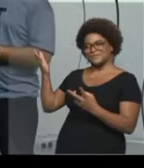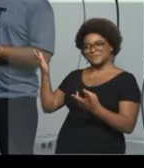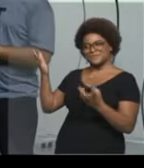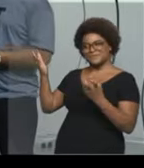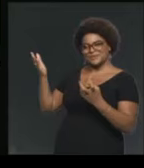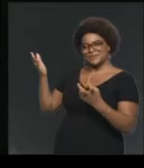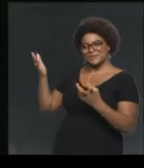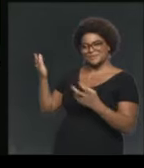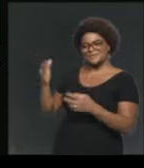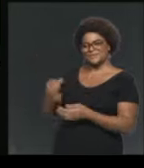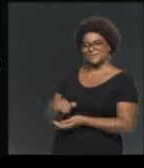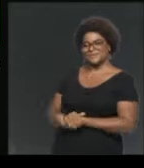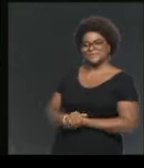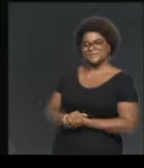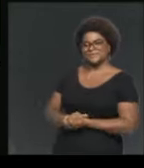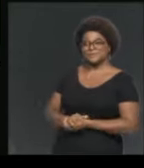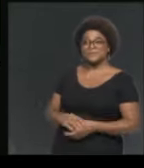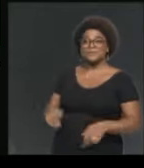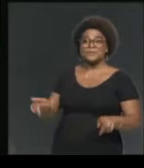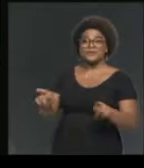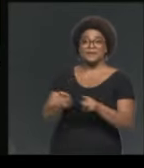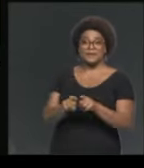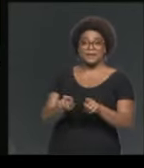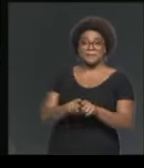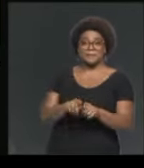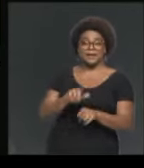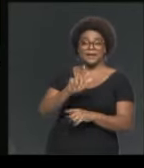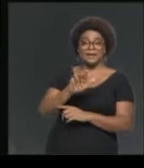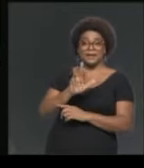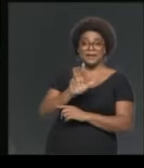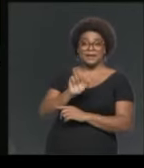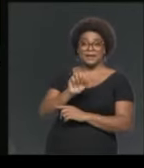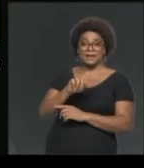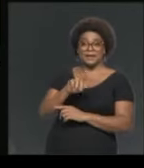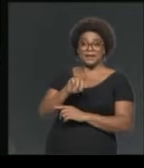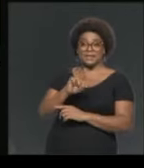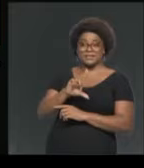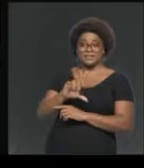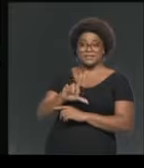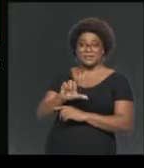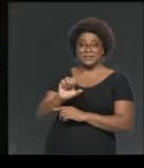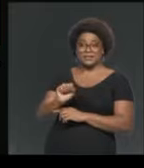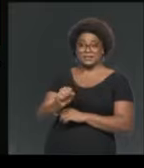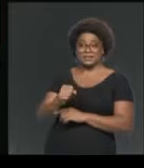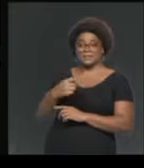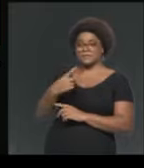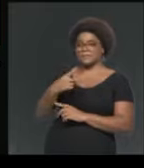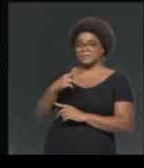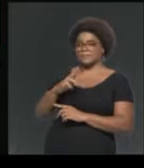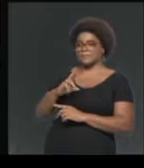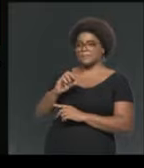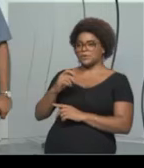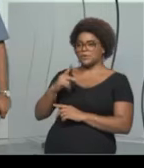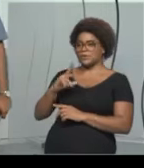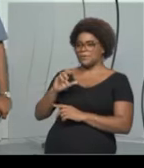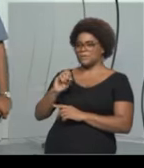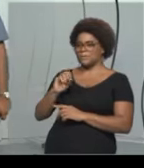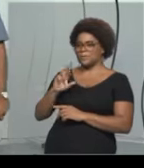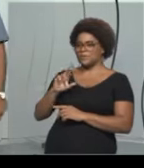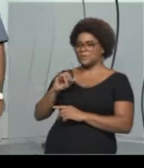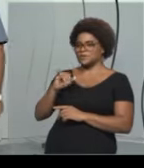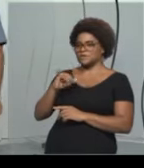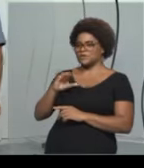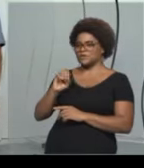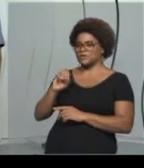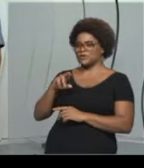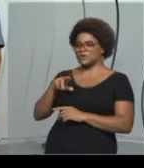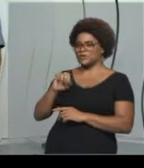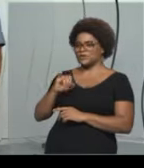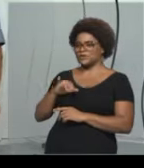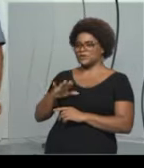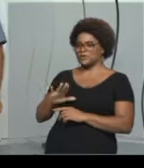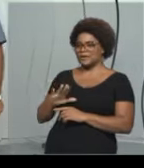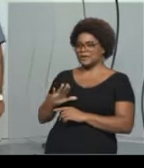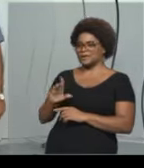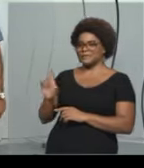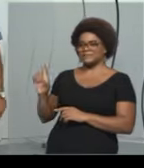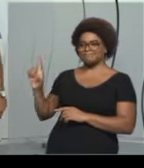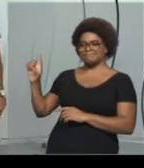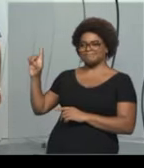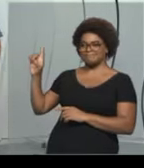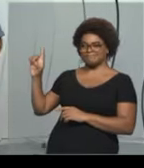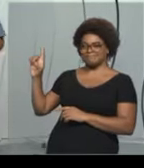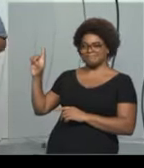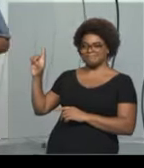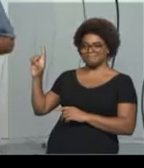E vamos ver sobre grandezas proporcionais. Aí nós temos, né, grandezas diretamente proporcionais, grandezas inversamente